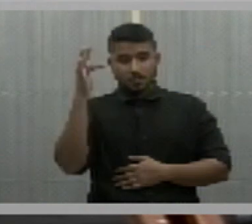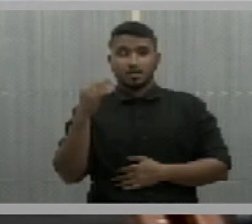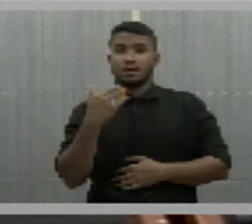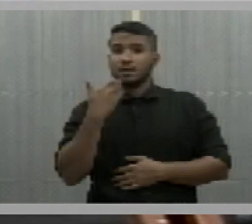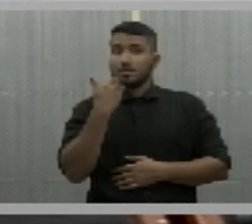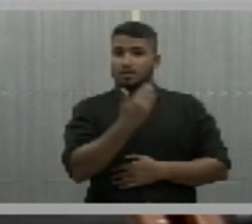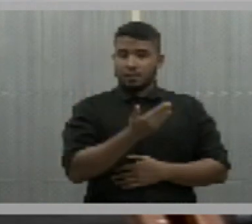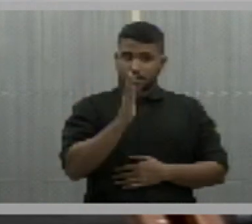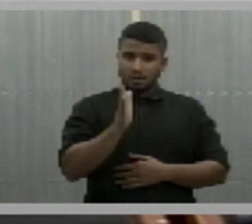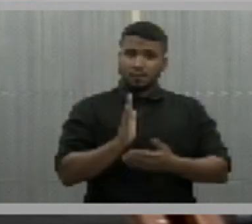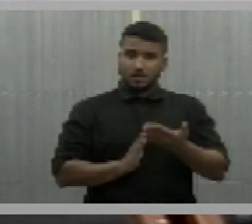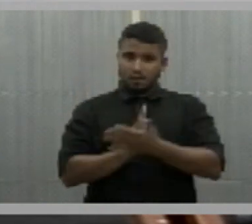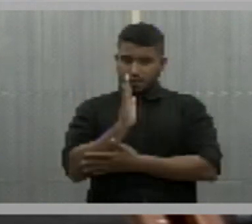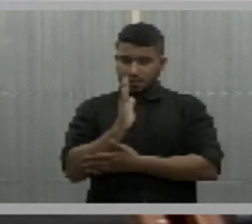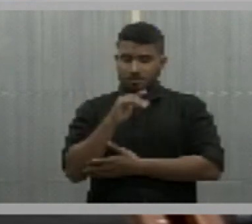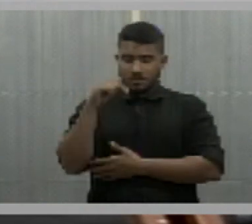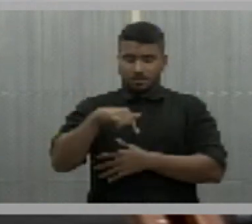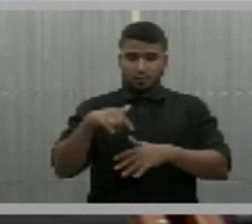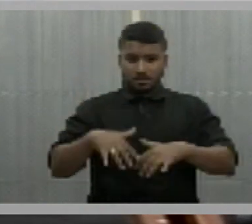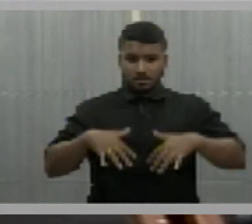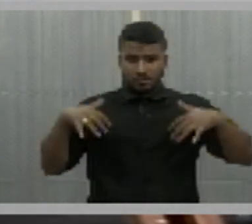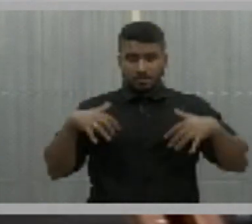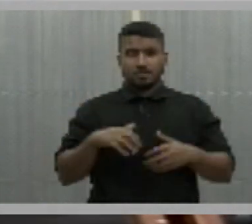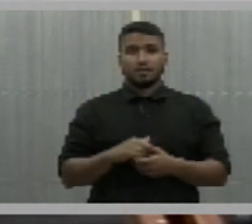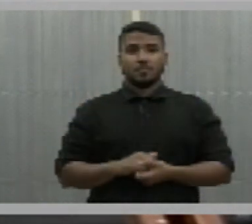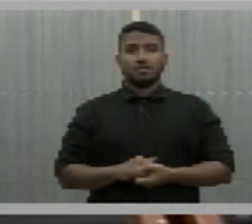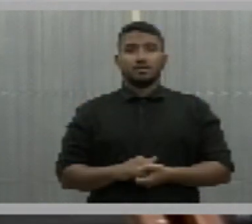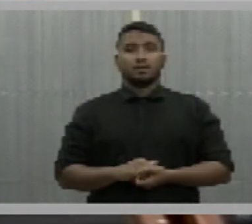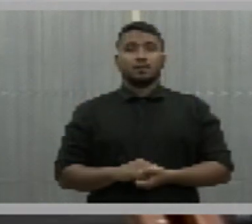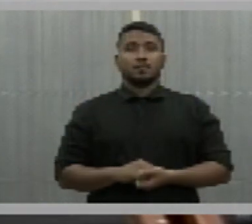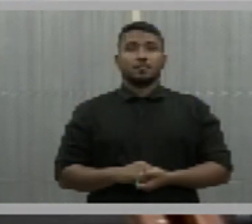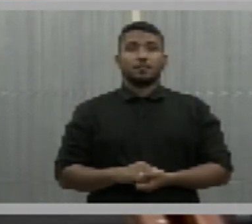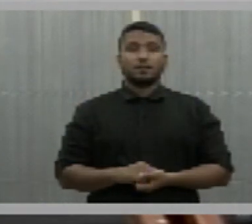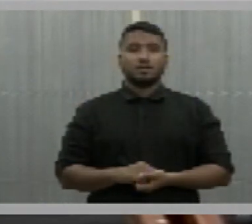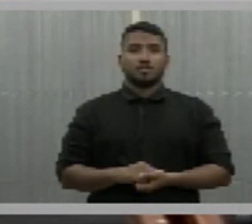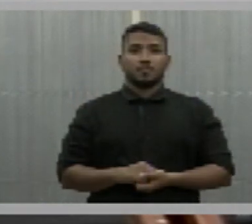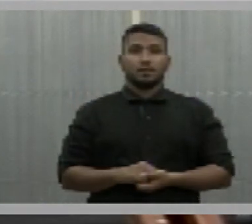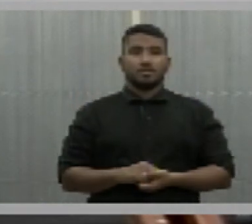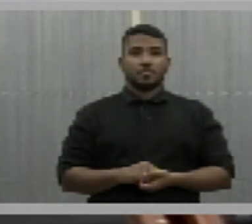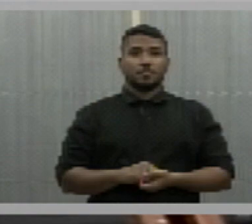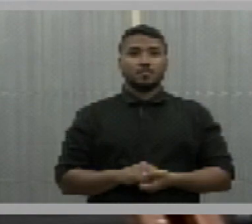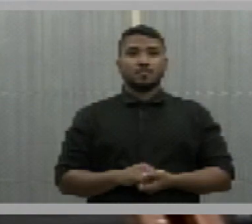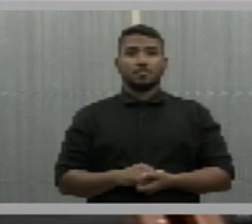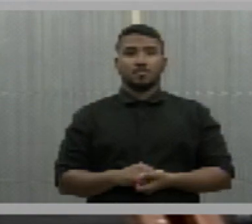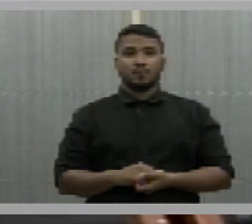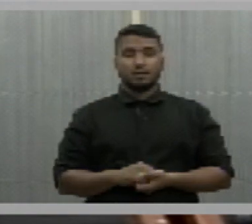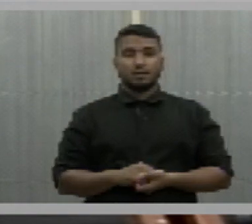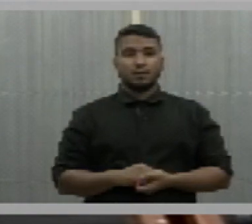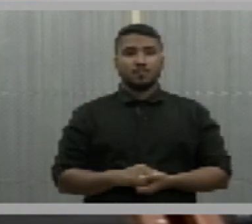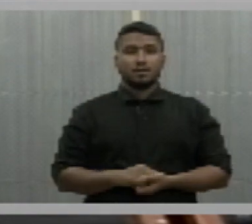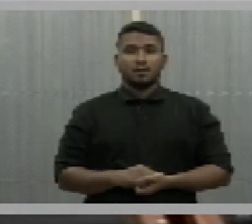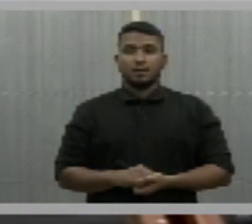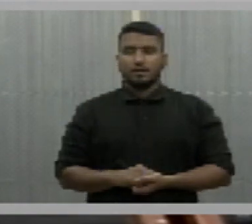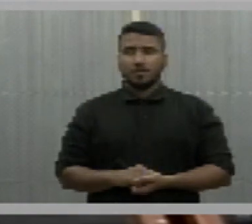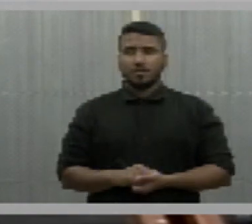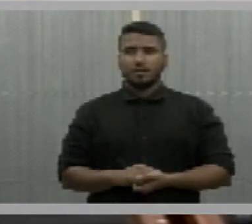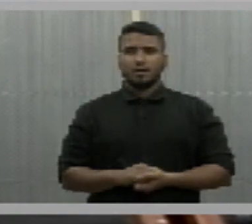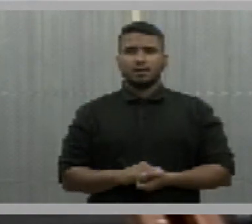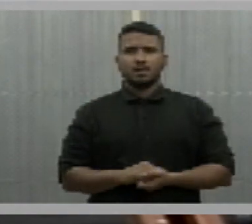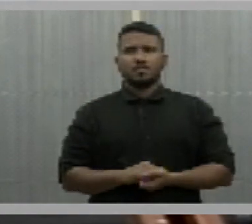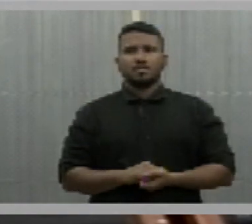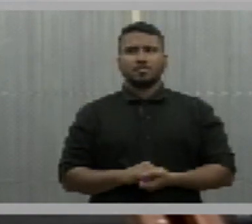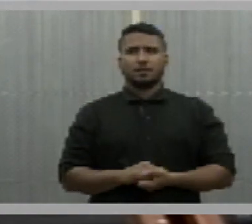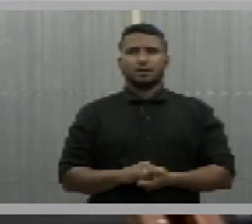requereu e foi aprovado por esse plenário, a Equatorial veio explicar o plano de expansão, as metas,